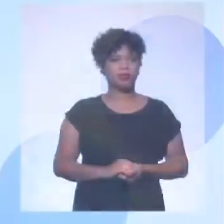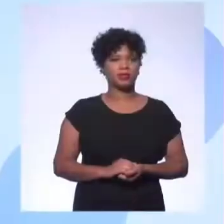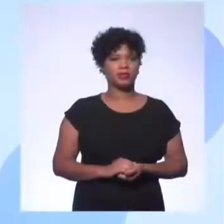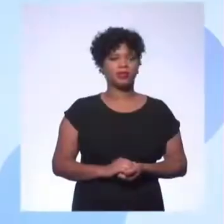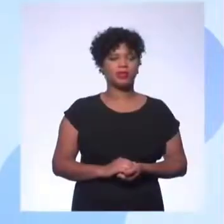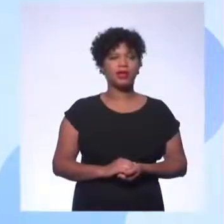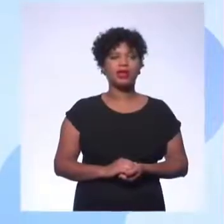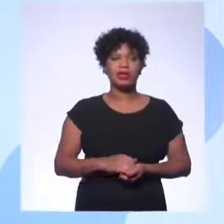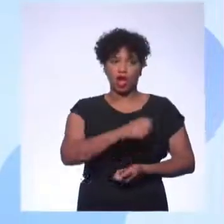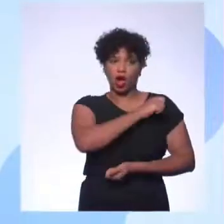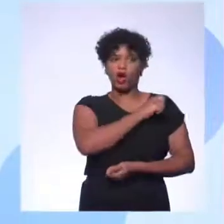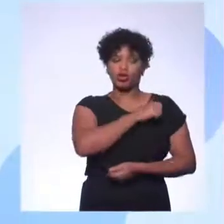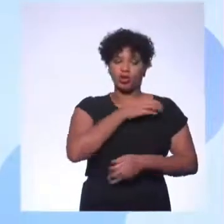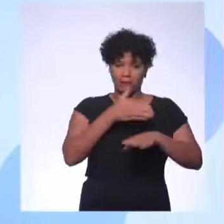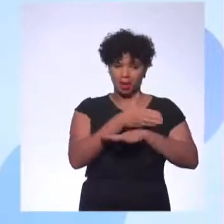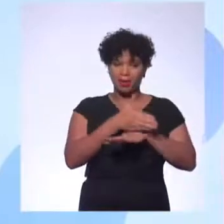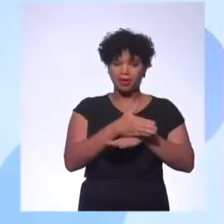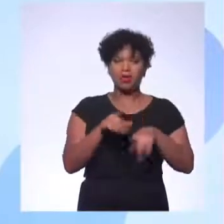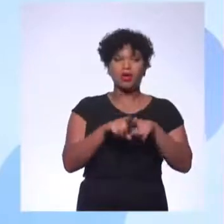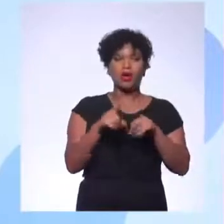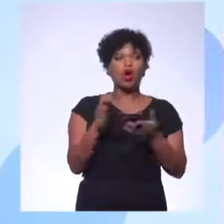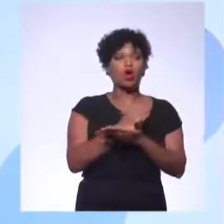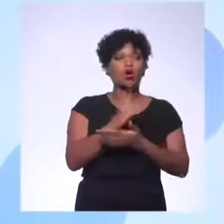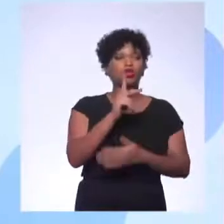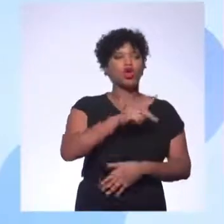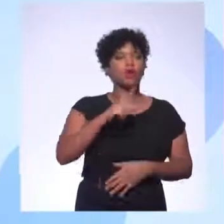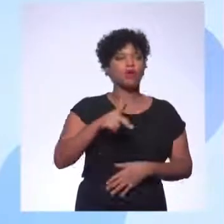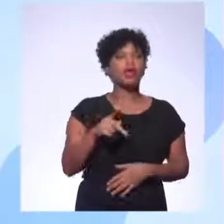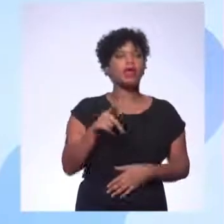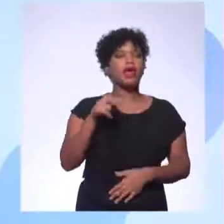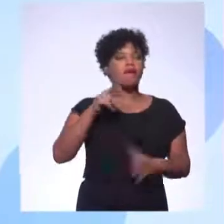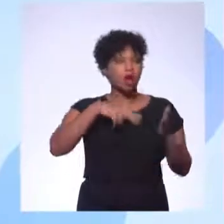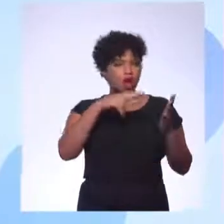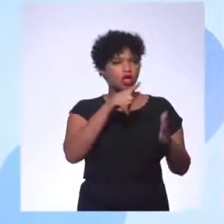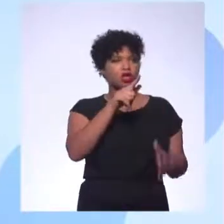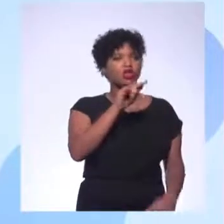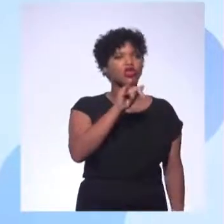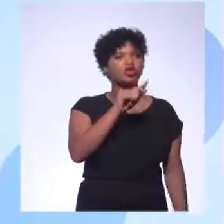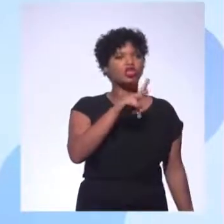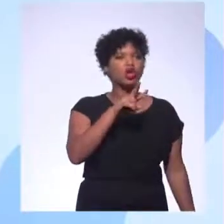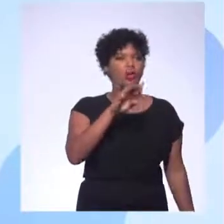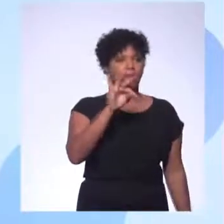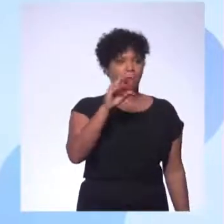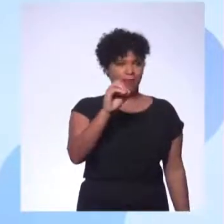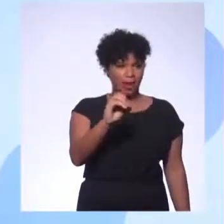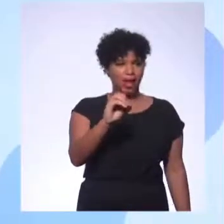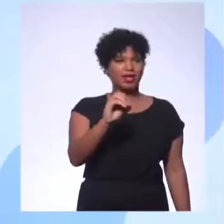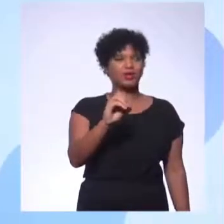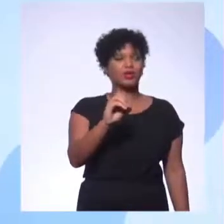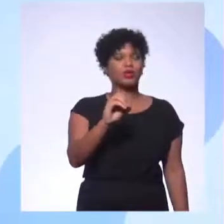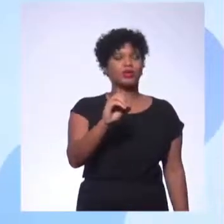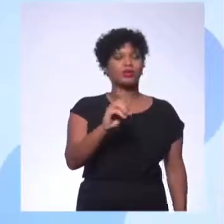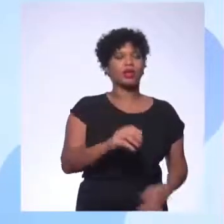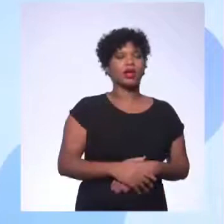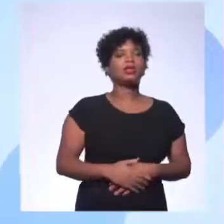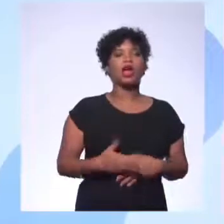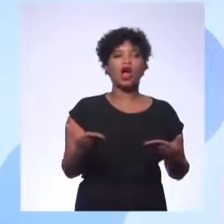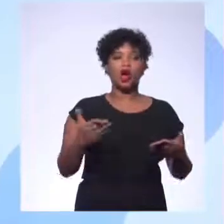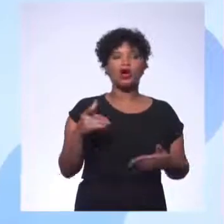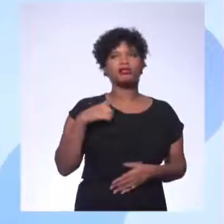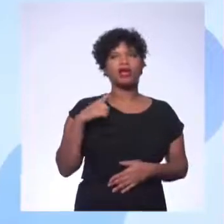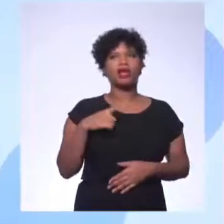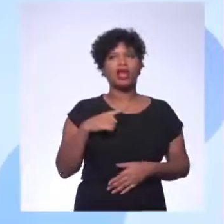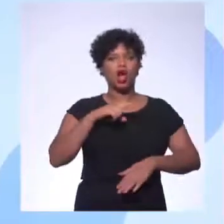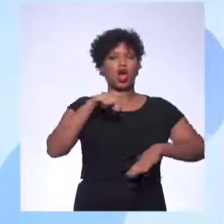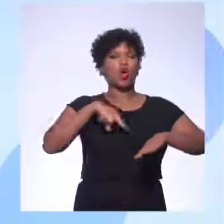Os alunos ainda estão participando, os professores, né? Eu vou ler a do Gilberto aqui, que eu prometi que leria a próxima. Ele diz o seguinte, agora eu tenho que mexer mais de 8